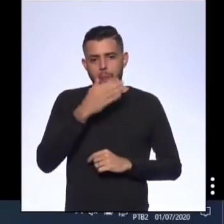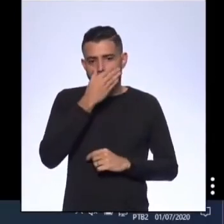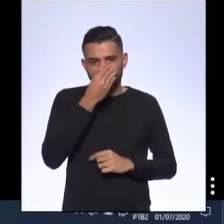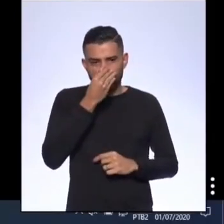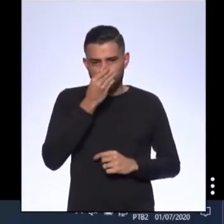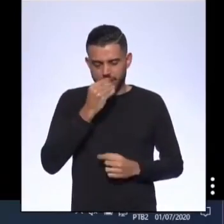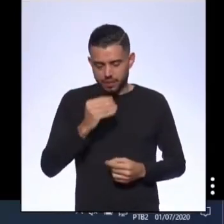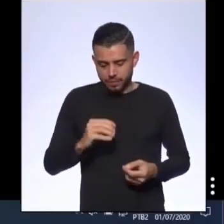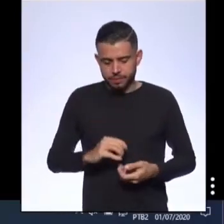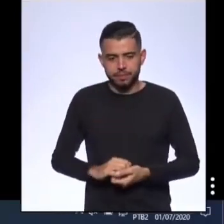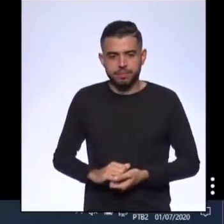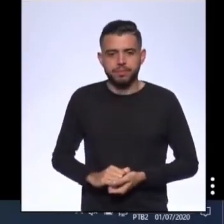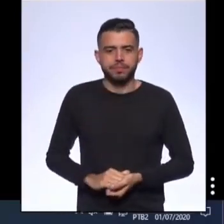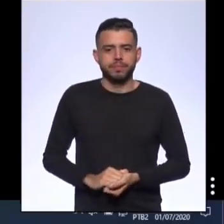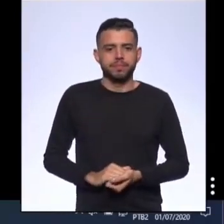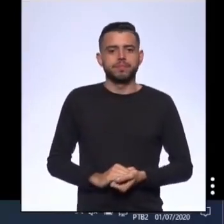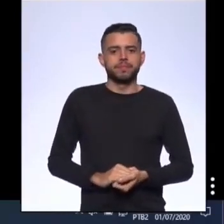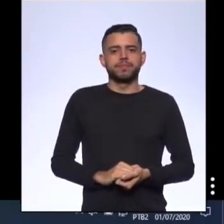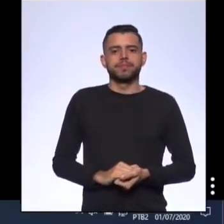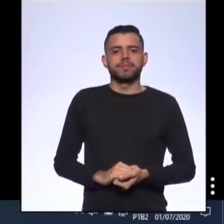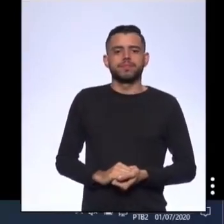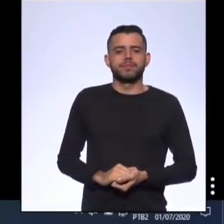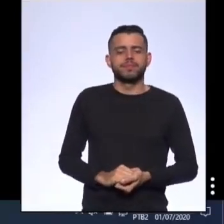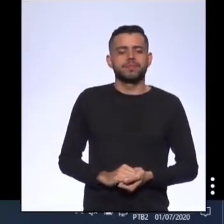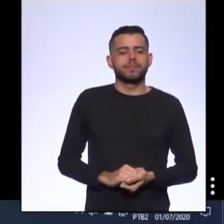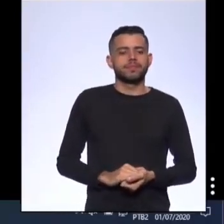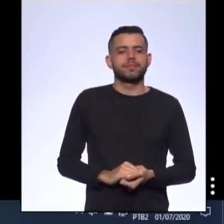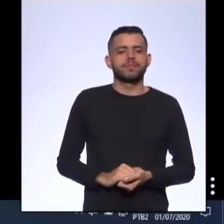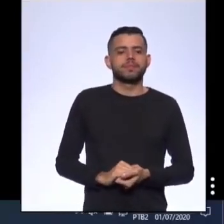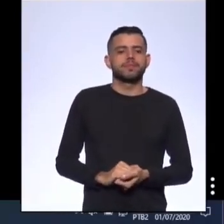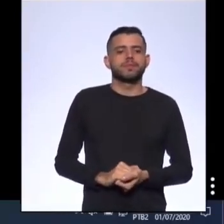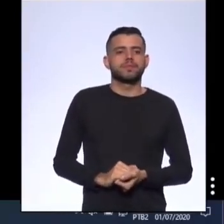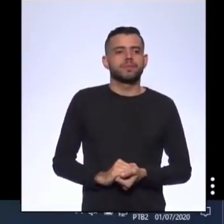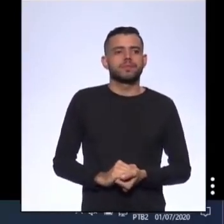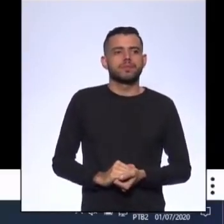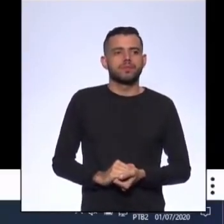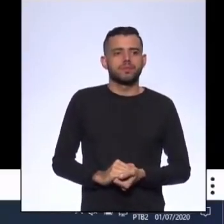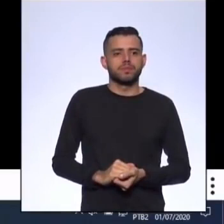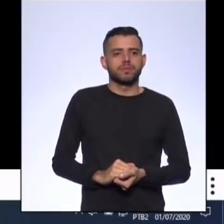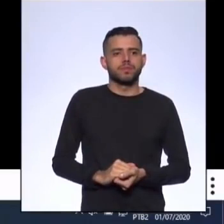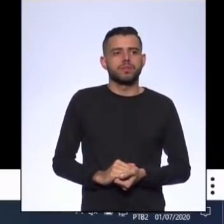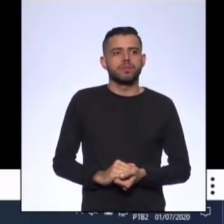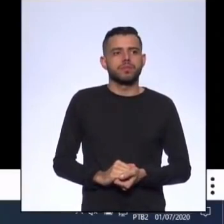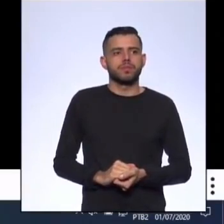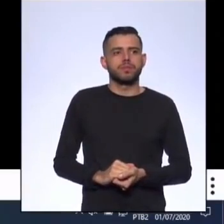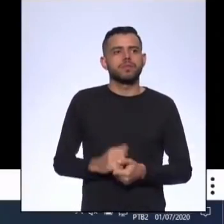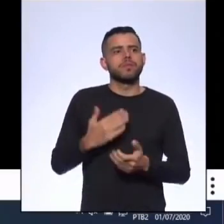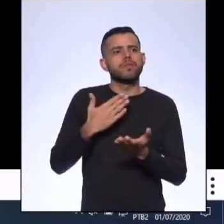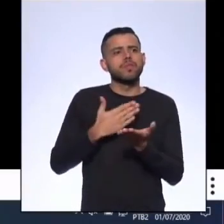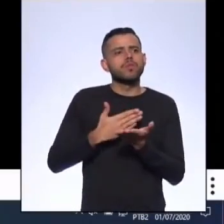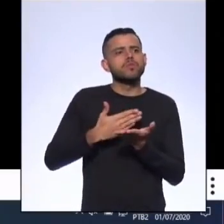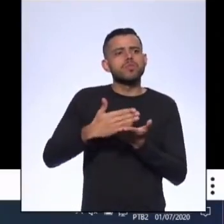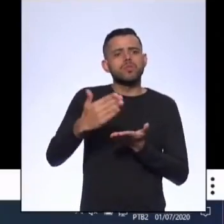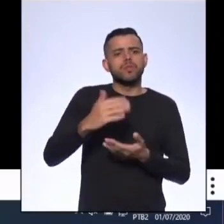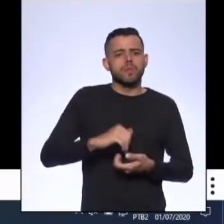galera vai ver o trabalho aí em ação. Já era. Pessoal, vamos dar aqui, ó. Então, vou abrir aqui primeiro a introdução, tá? Então tem lá,